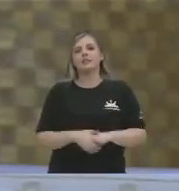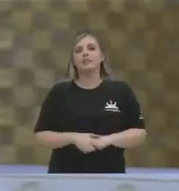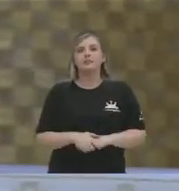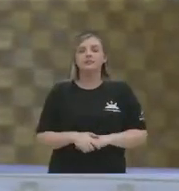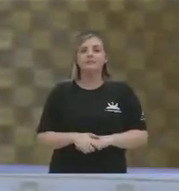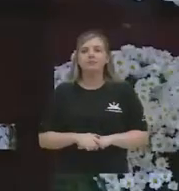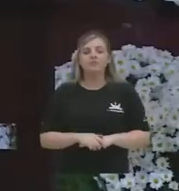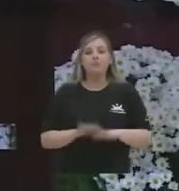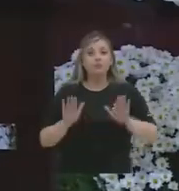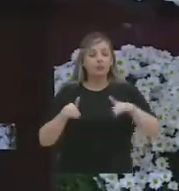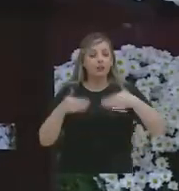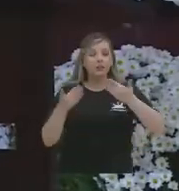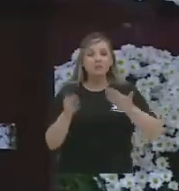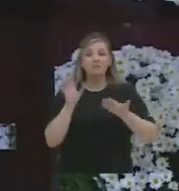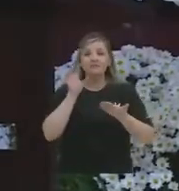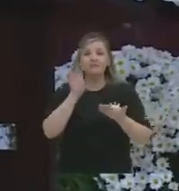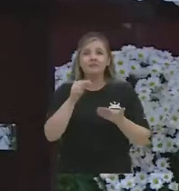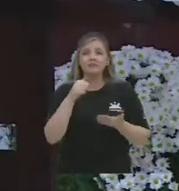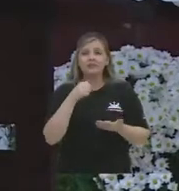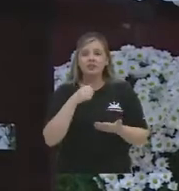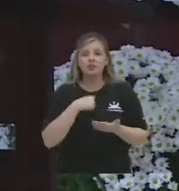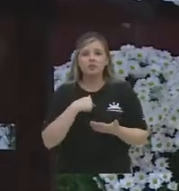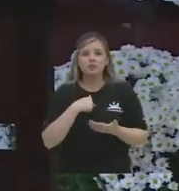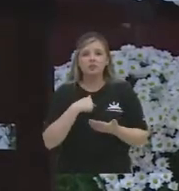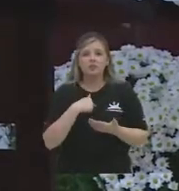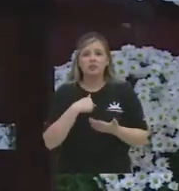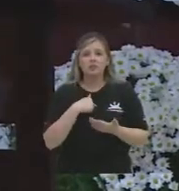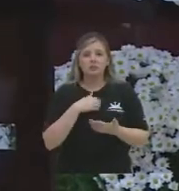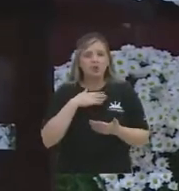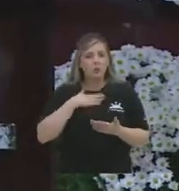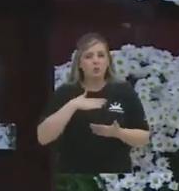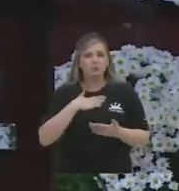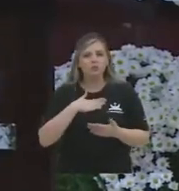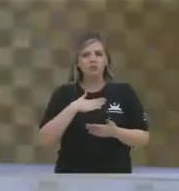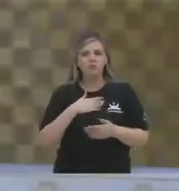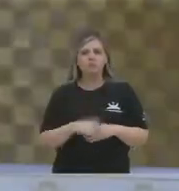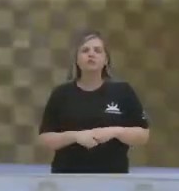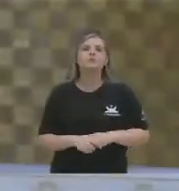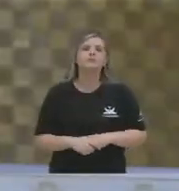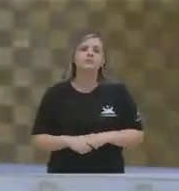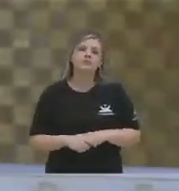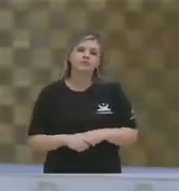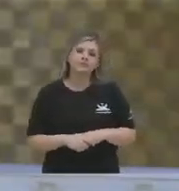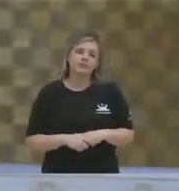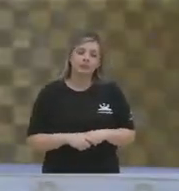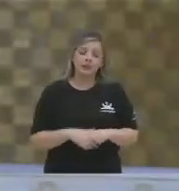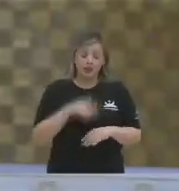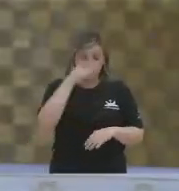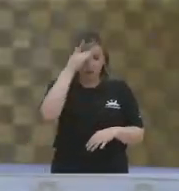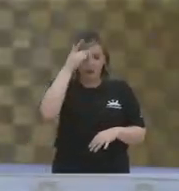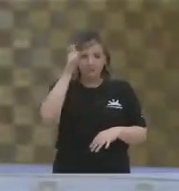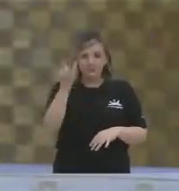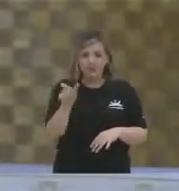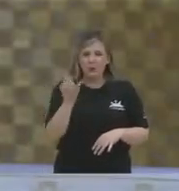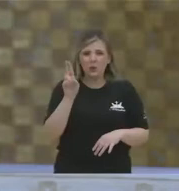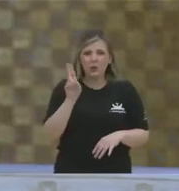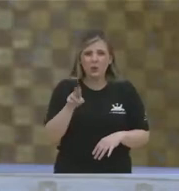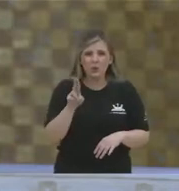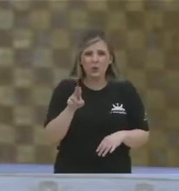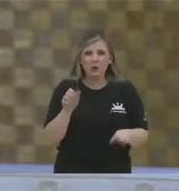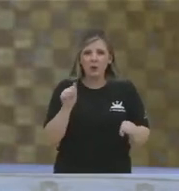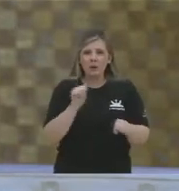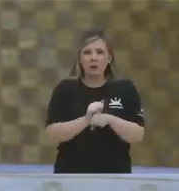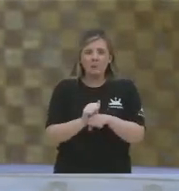Então é isso que eu aprovo. Eu, como padre, aprovo isso, que a pessoa não pare de buscar até que um